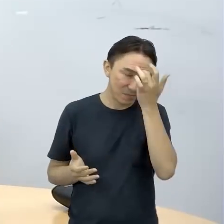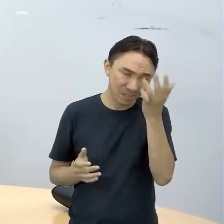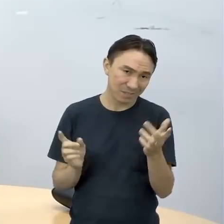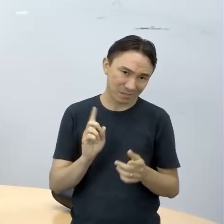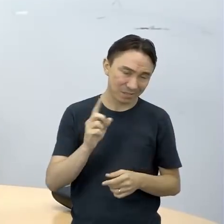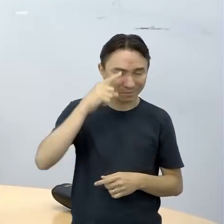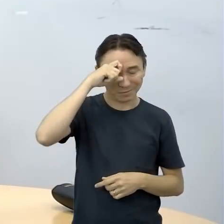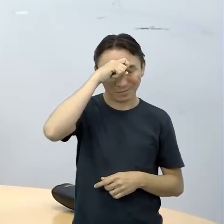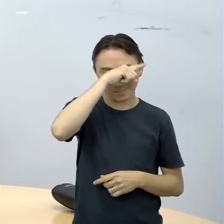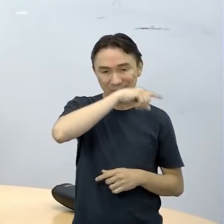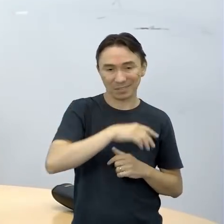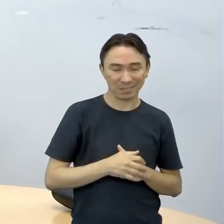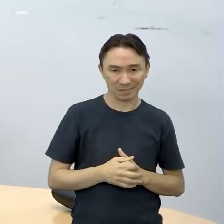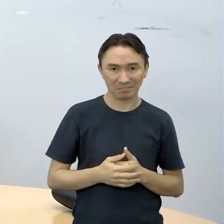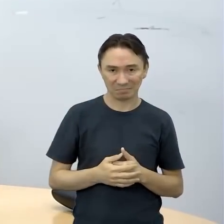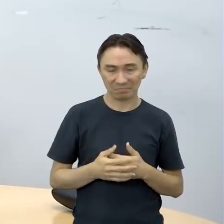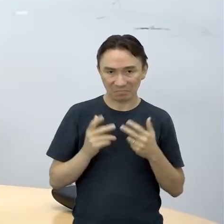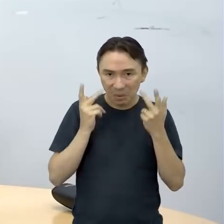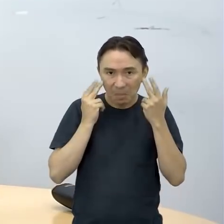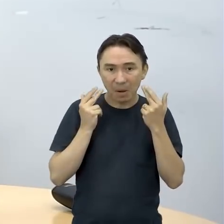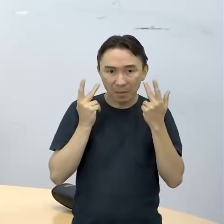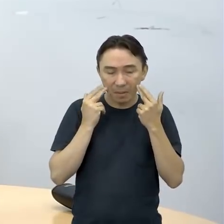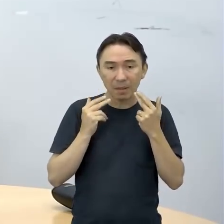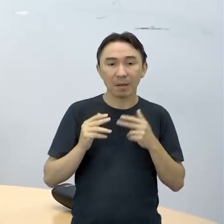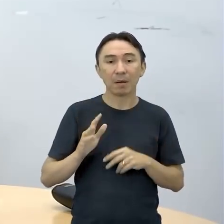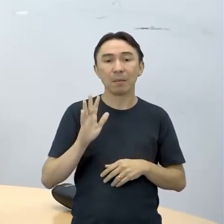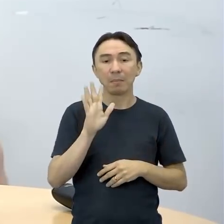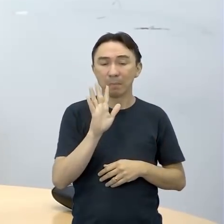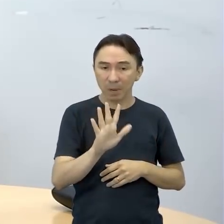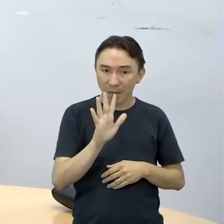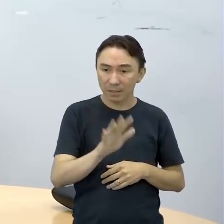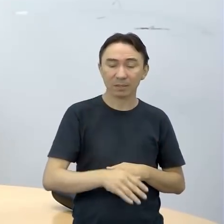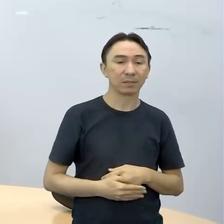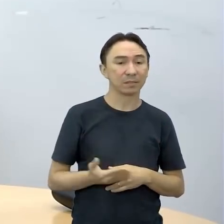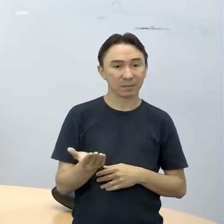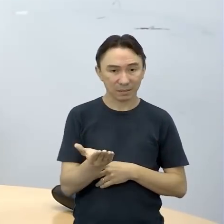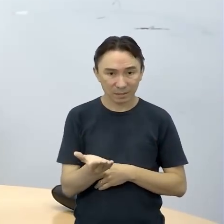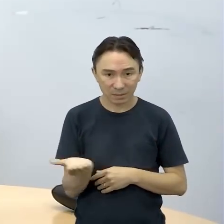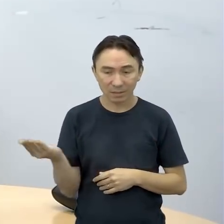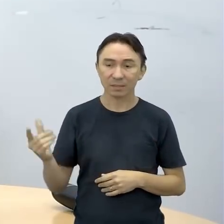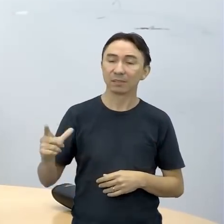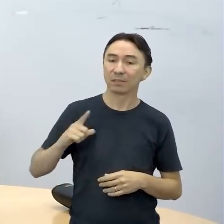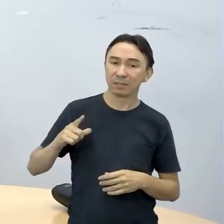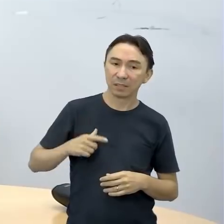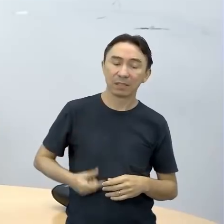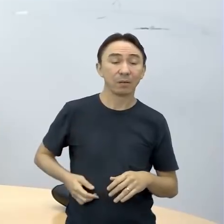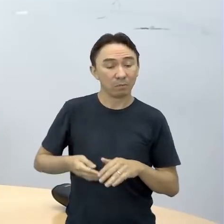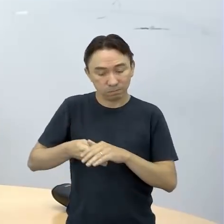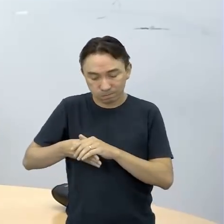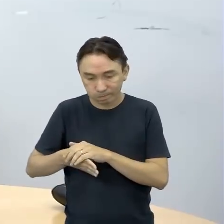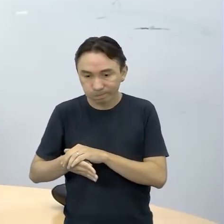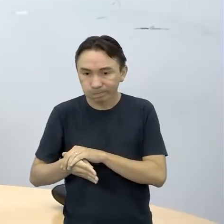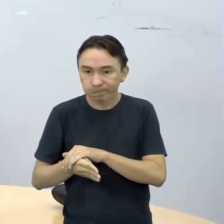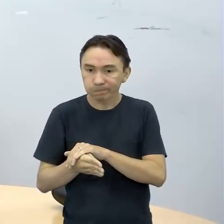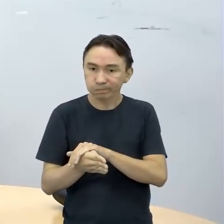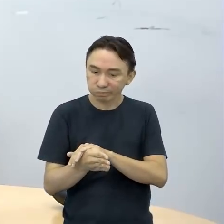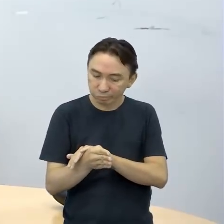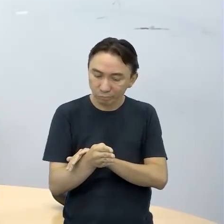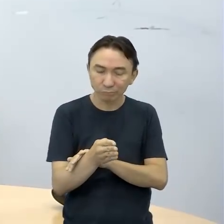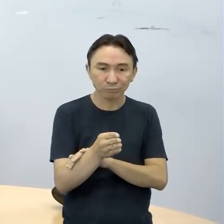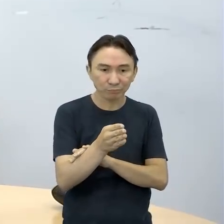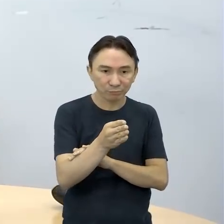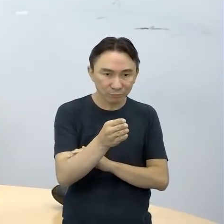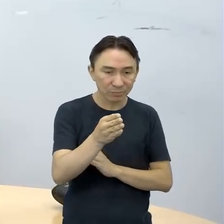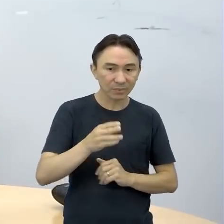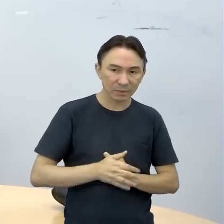eles, é natural do ser humano, né? Mas, se eles começarem a criar um hábito e verificarem nas